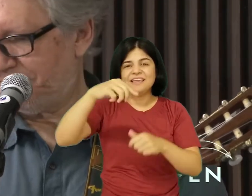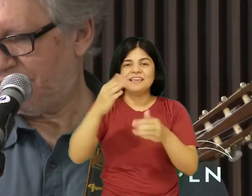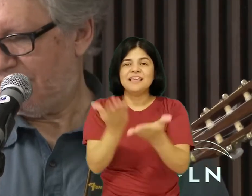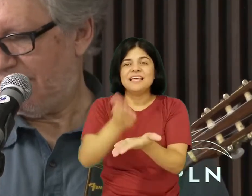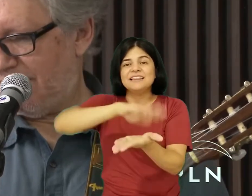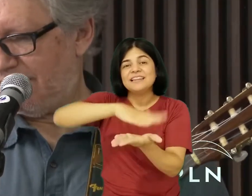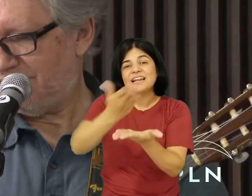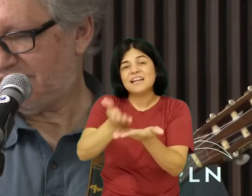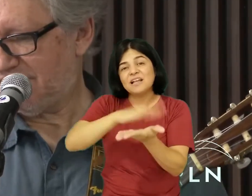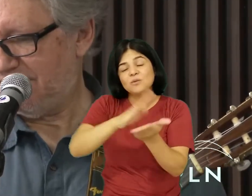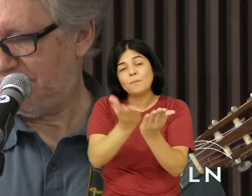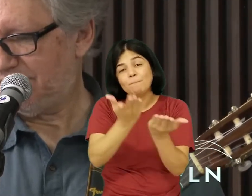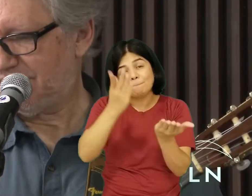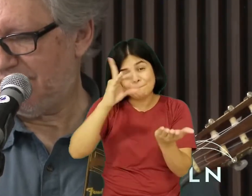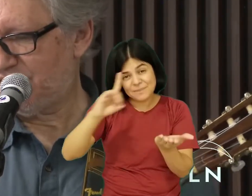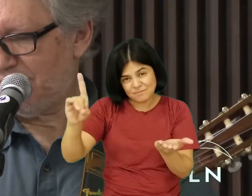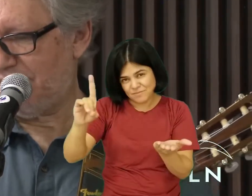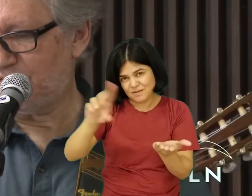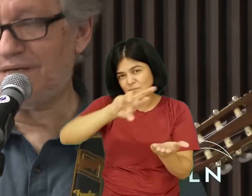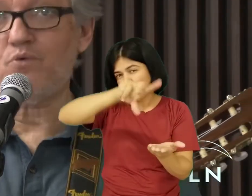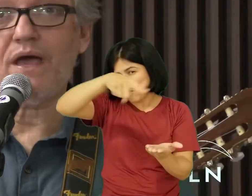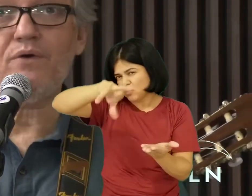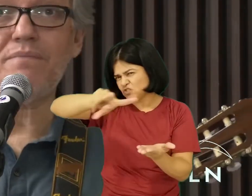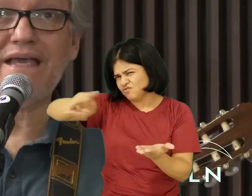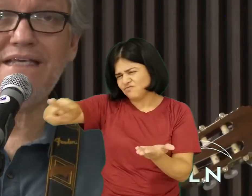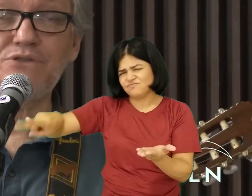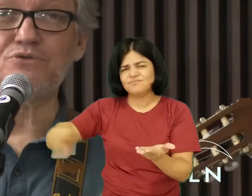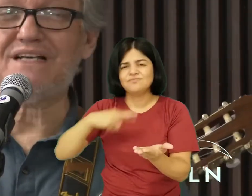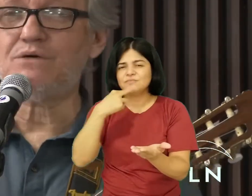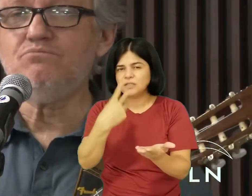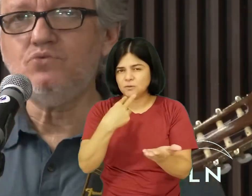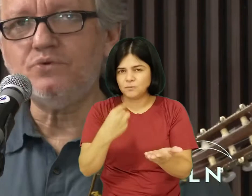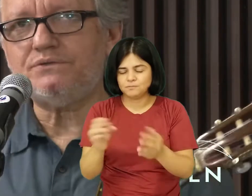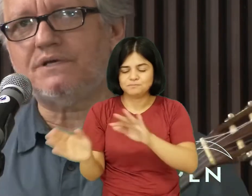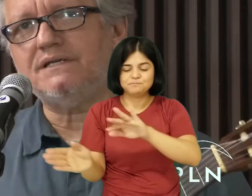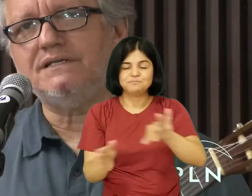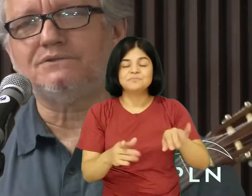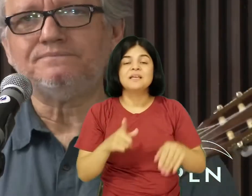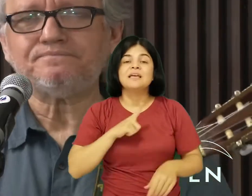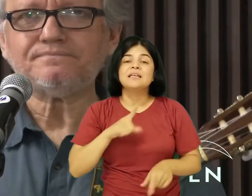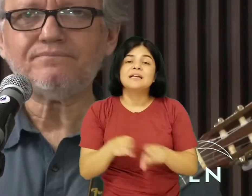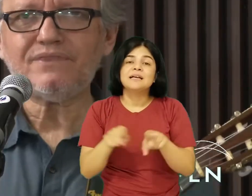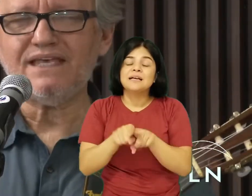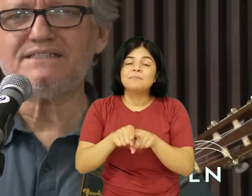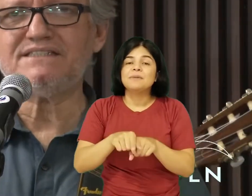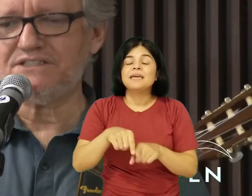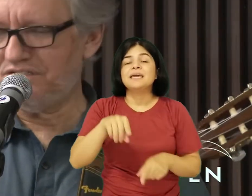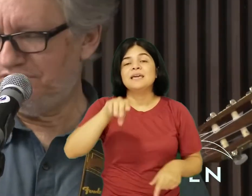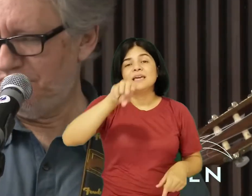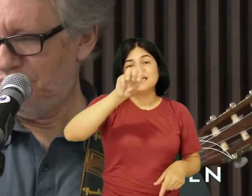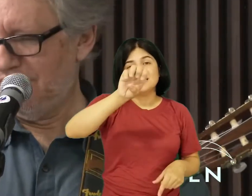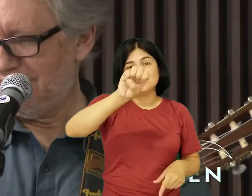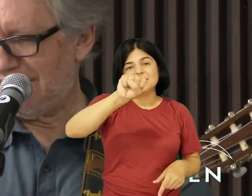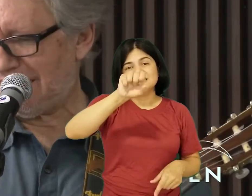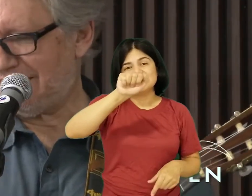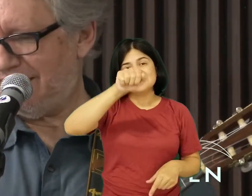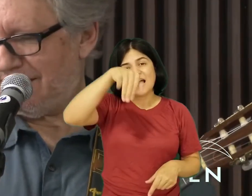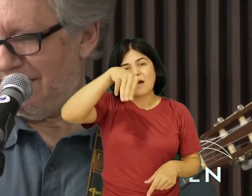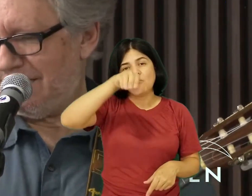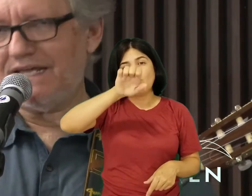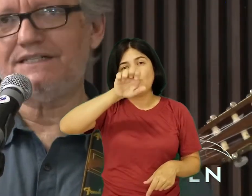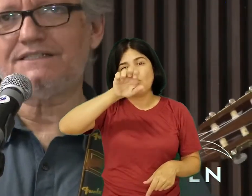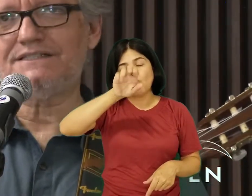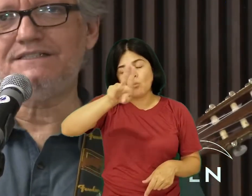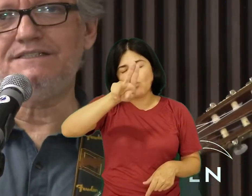línguas, diversas línguas. Temos também o Samuel e Maís, outro casal muito querido. Esses a gente viu nascer